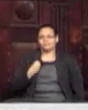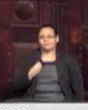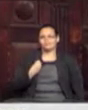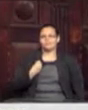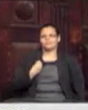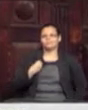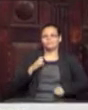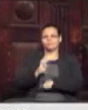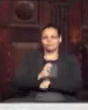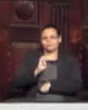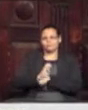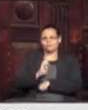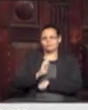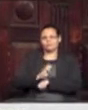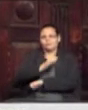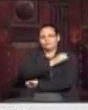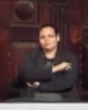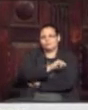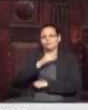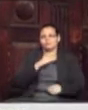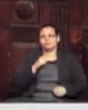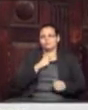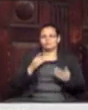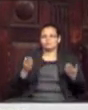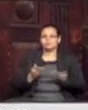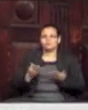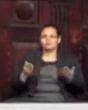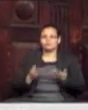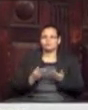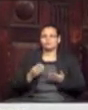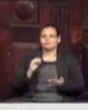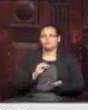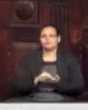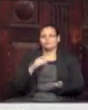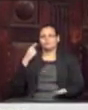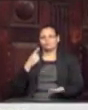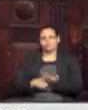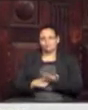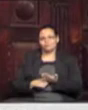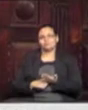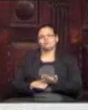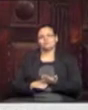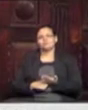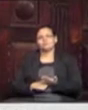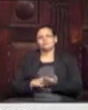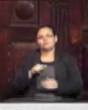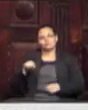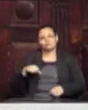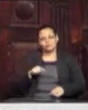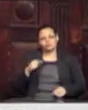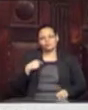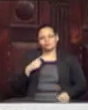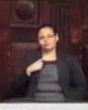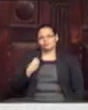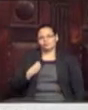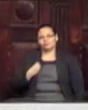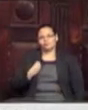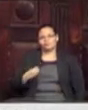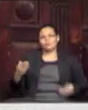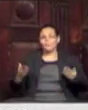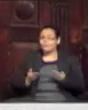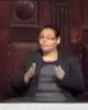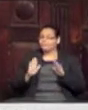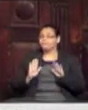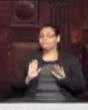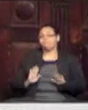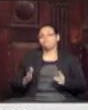do Rio de Janeiro hoje está. É exatamente o descompromisso com o coletivo que nos coloca onde estamos.